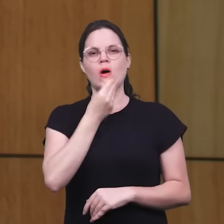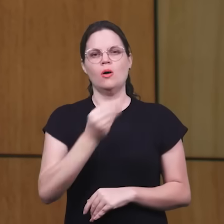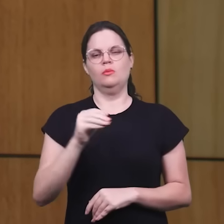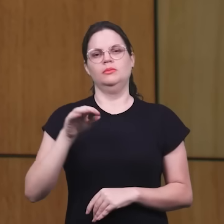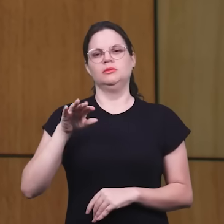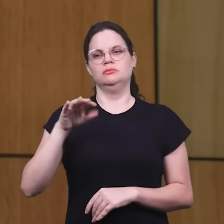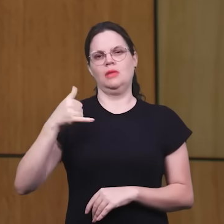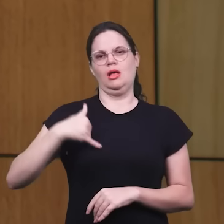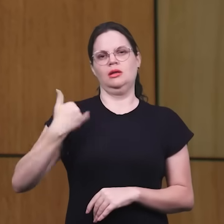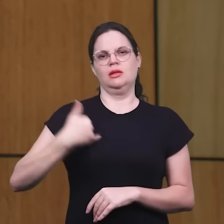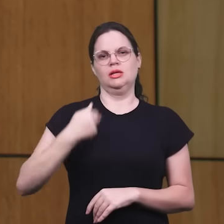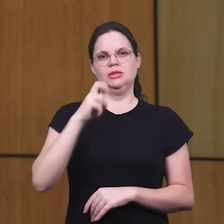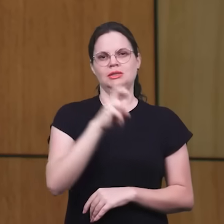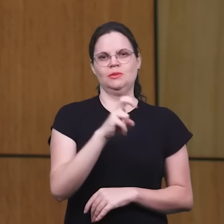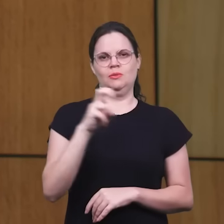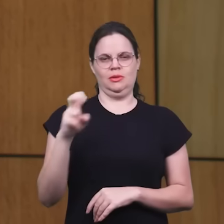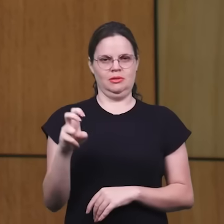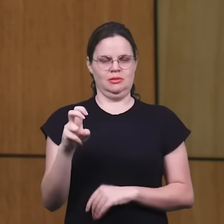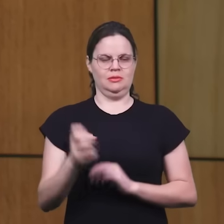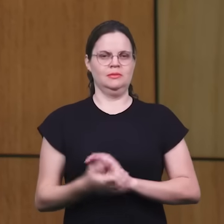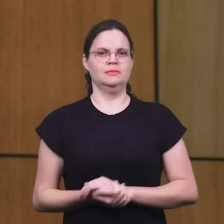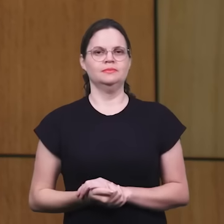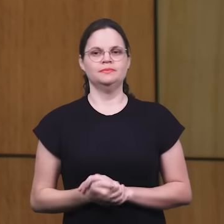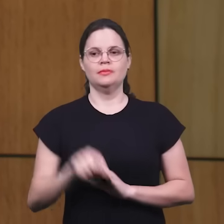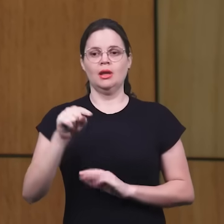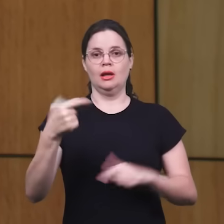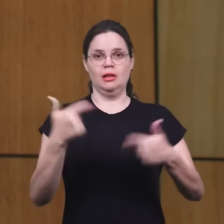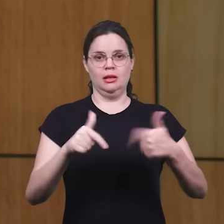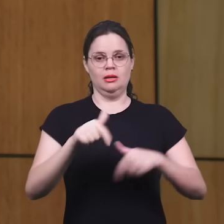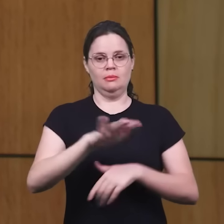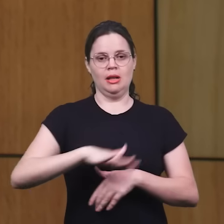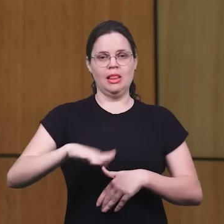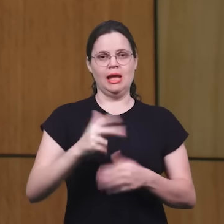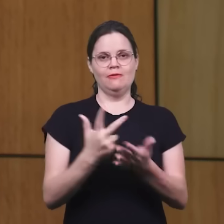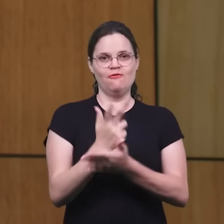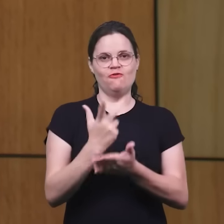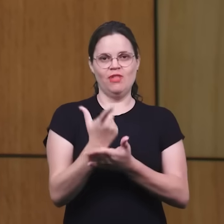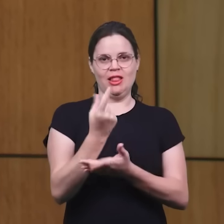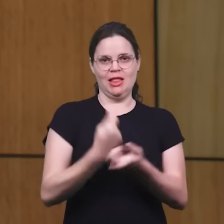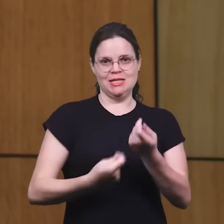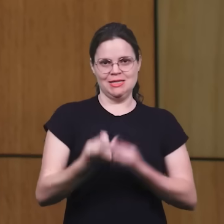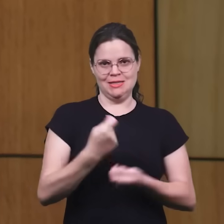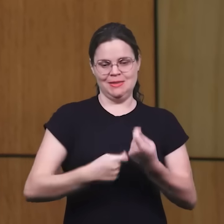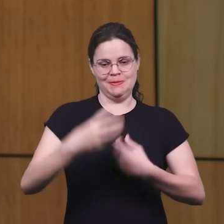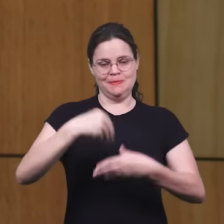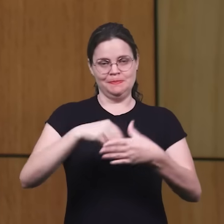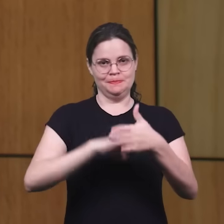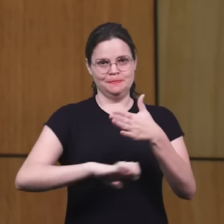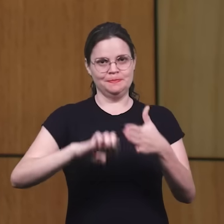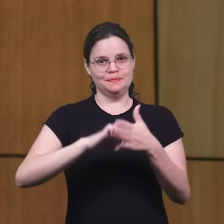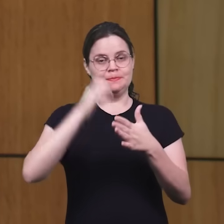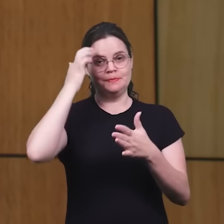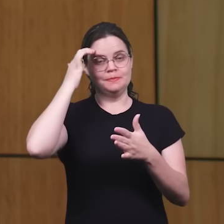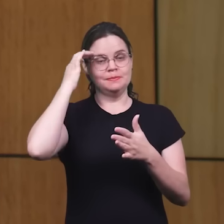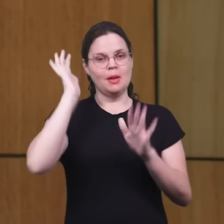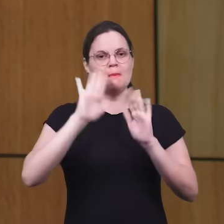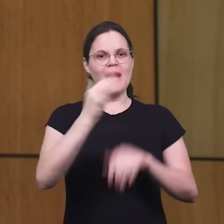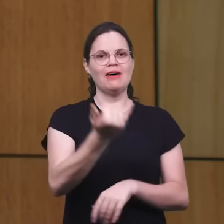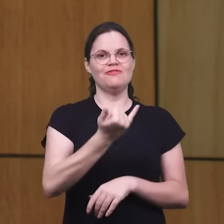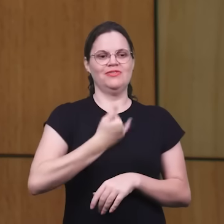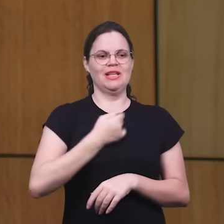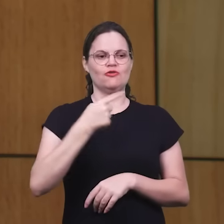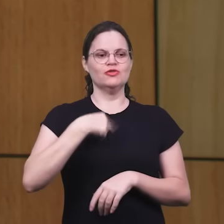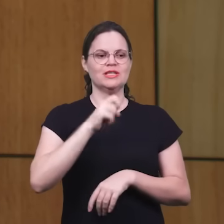aproximadamente 55 anos de idade. Ele trabalha no setor financeiro de uma empresa, mas ele recebeu o aviso prévio